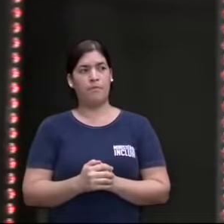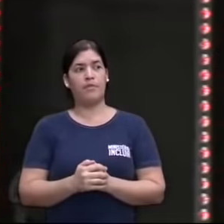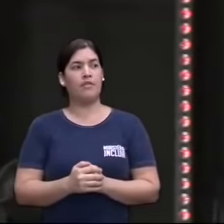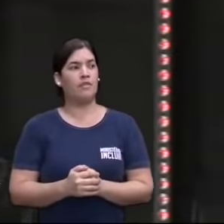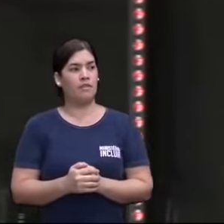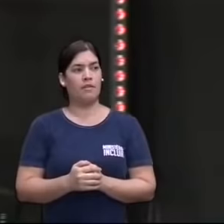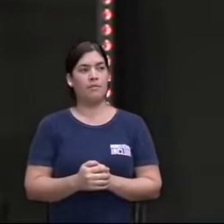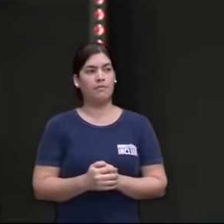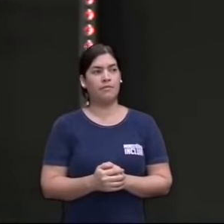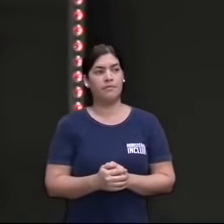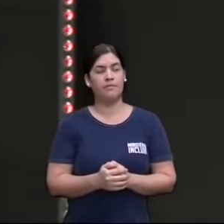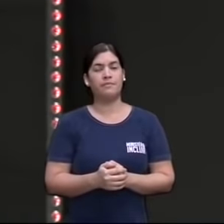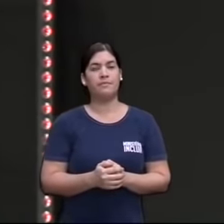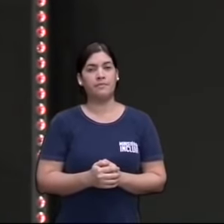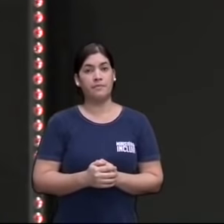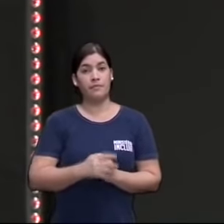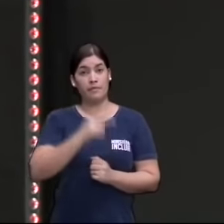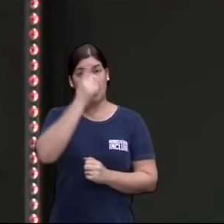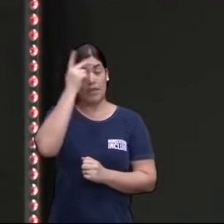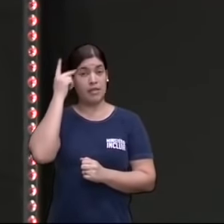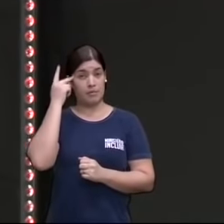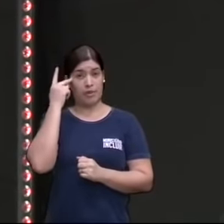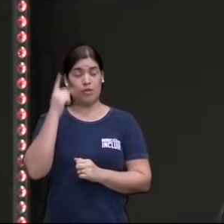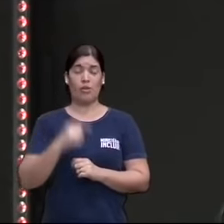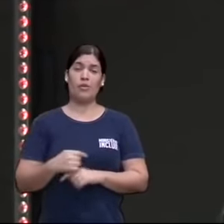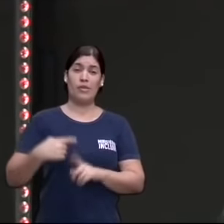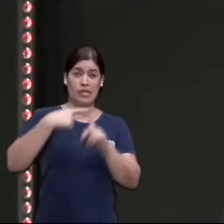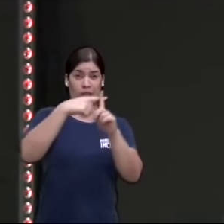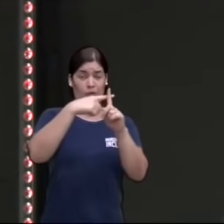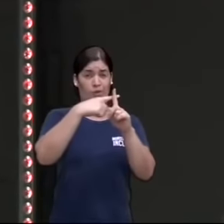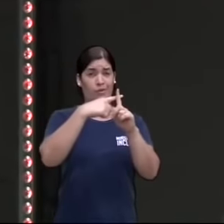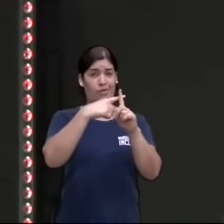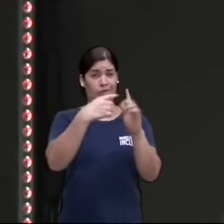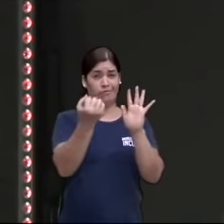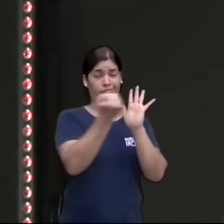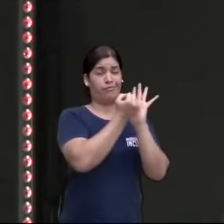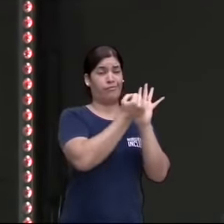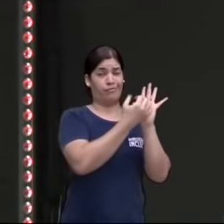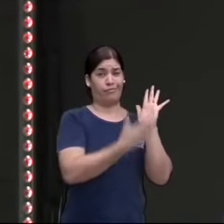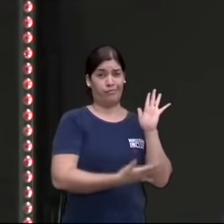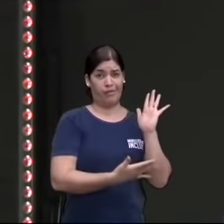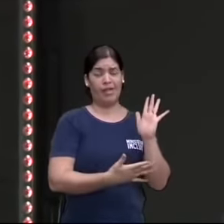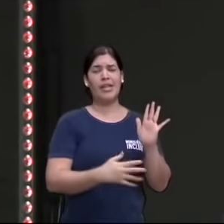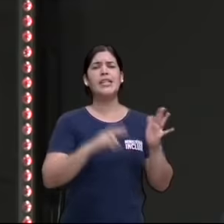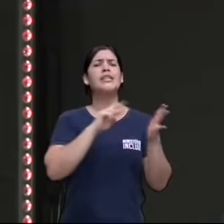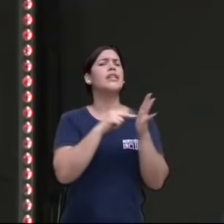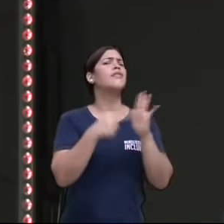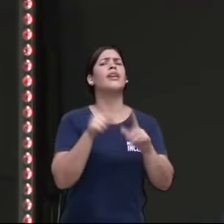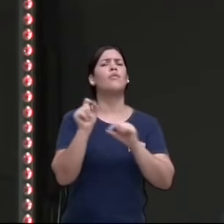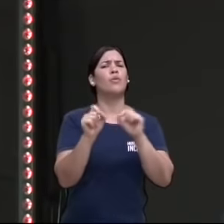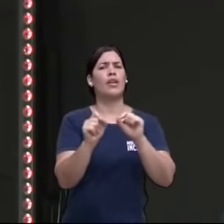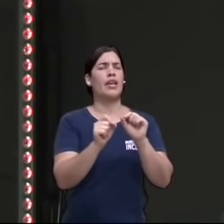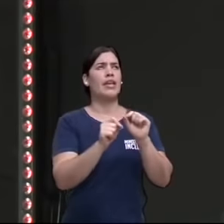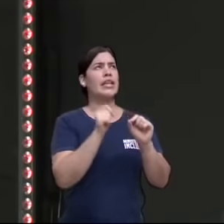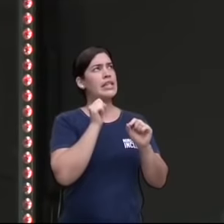estavam na cruz, significava: esse bandido aí crucificado é o pior de